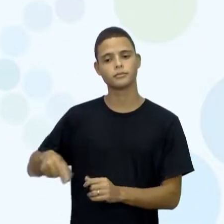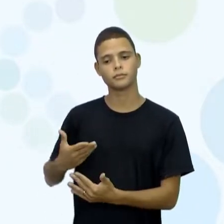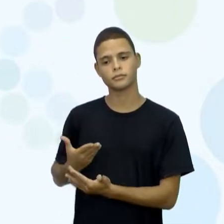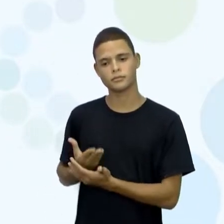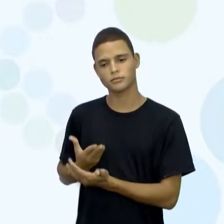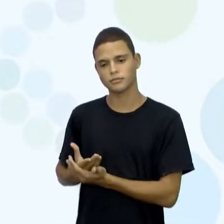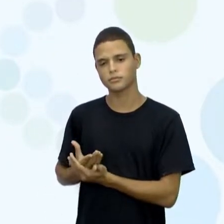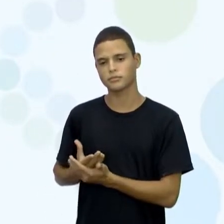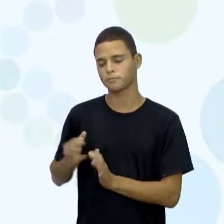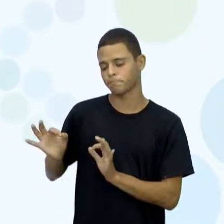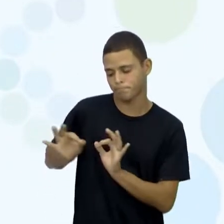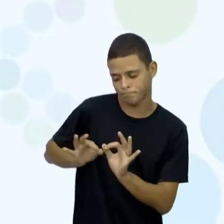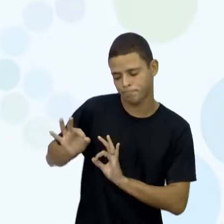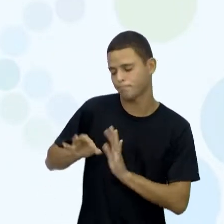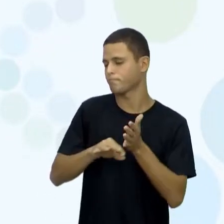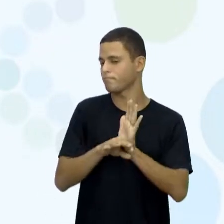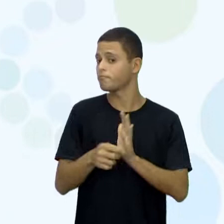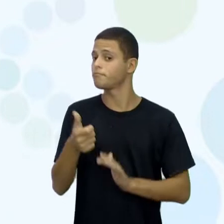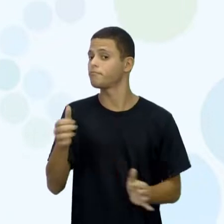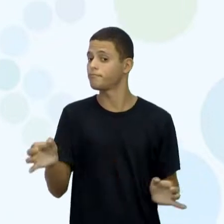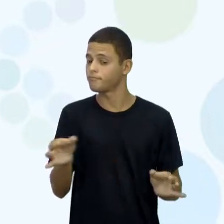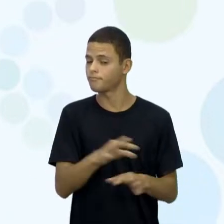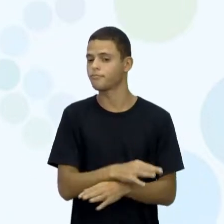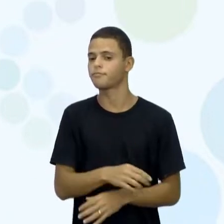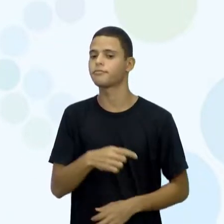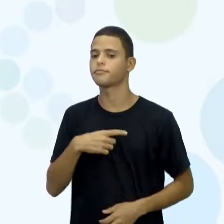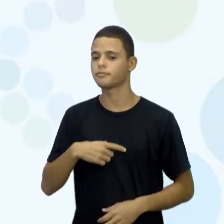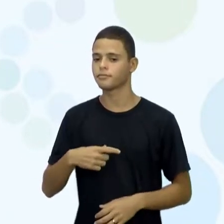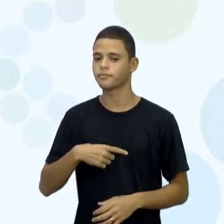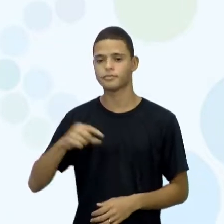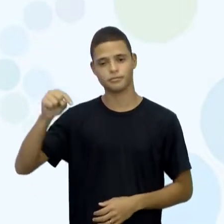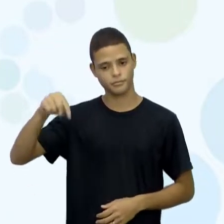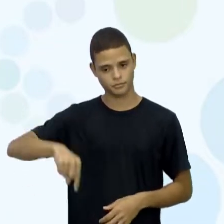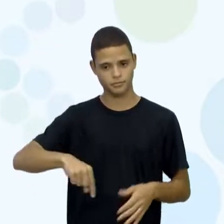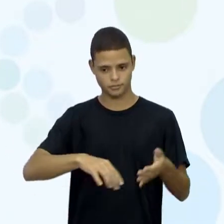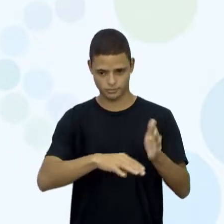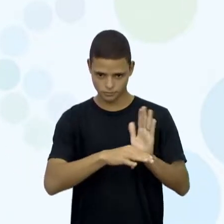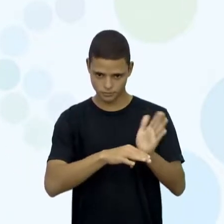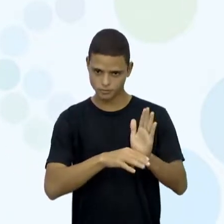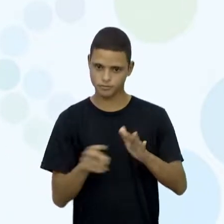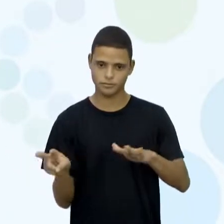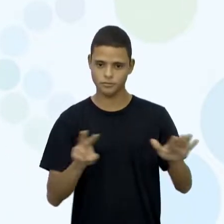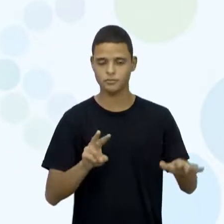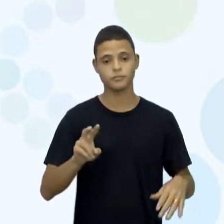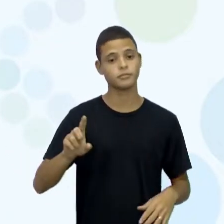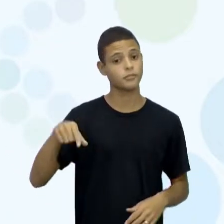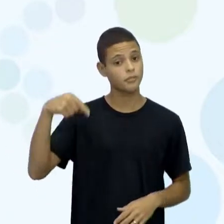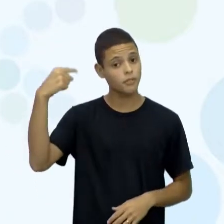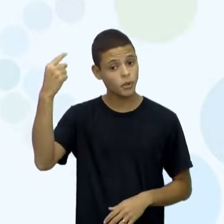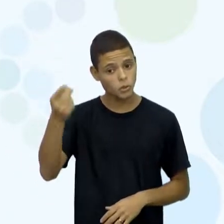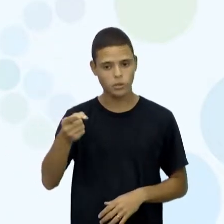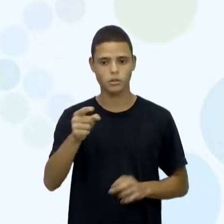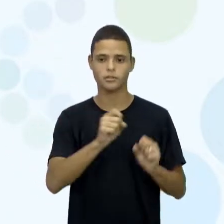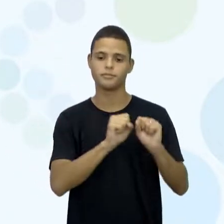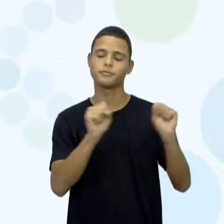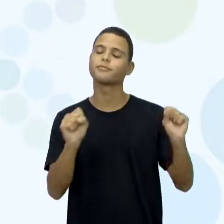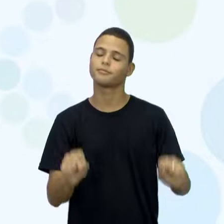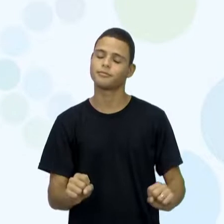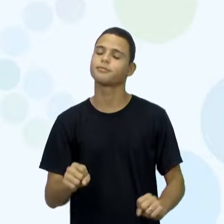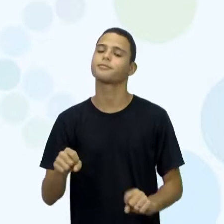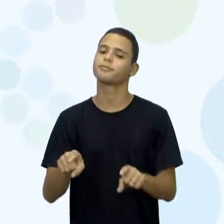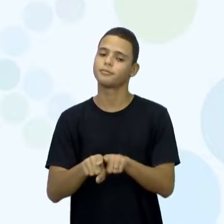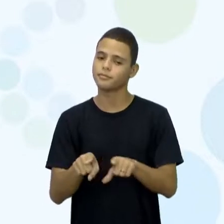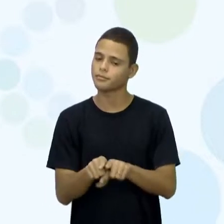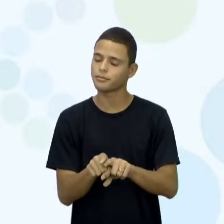aqui fazendo os nossos vídeos finais, a gente vai ter este vídeo dessa semana e mais um outro para sistematização e a gente